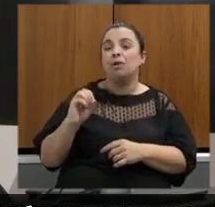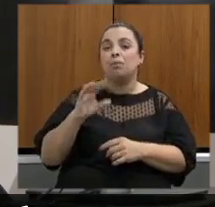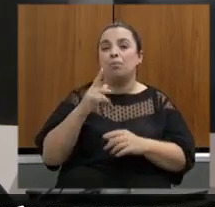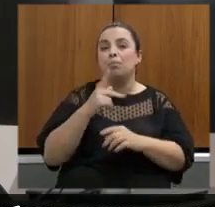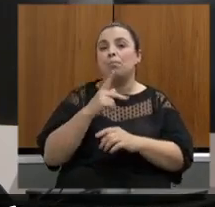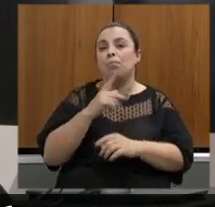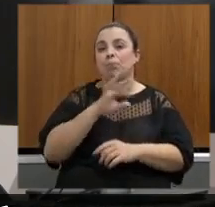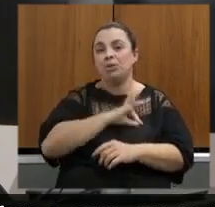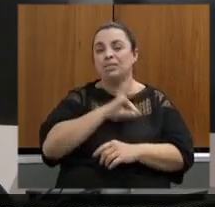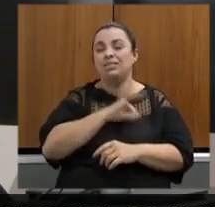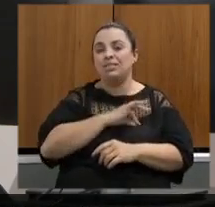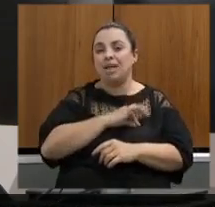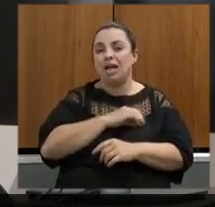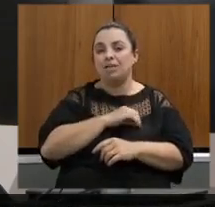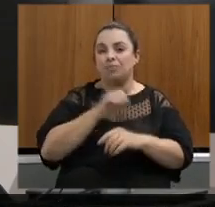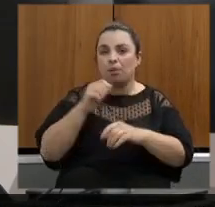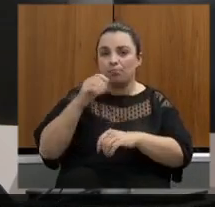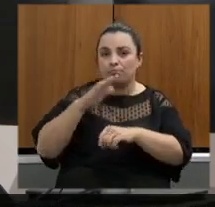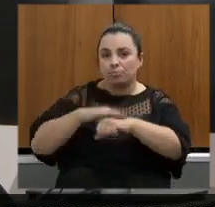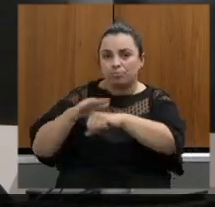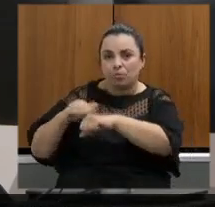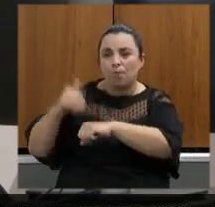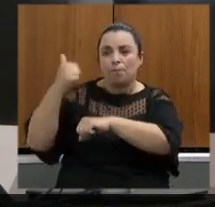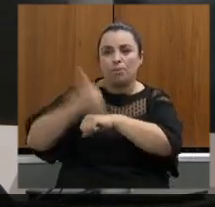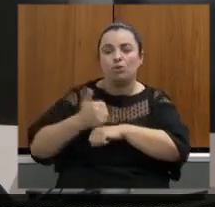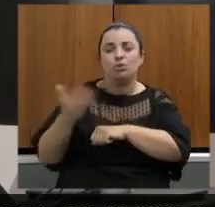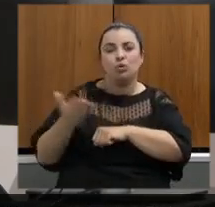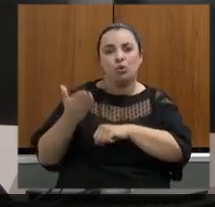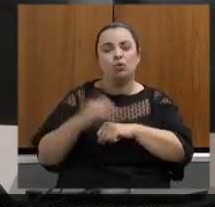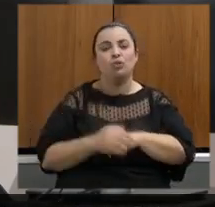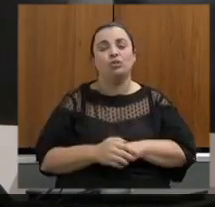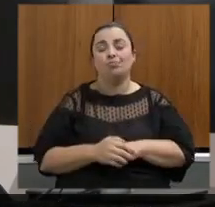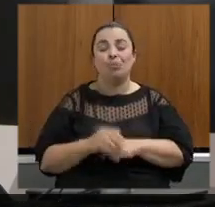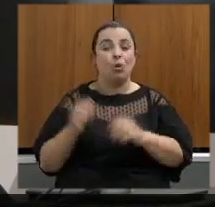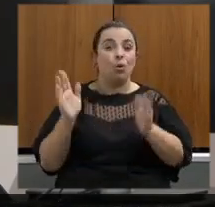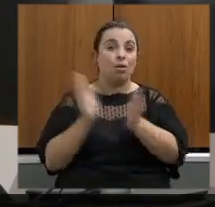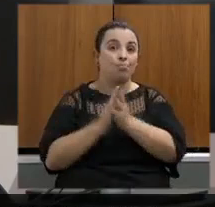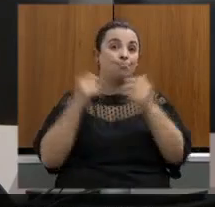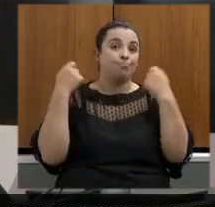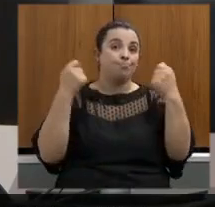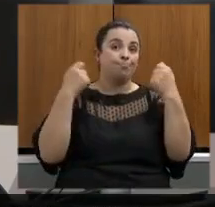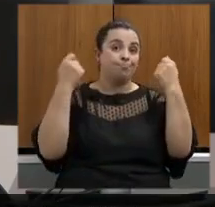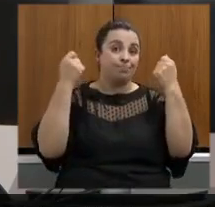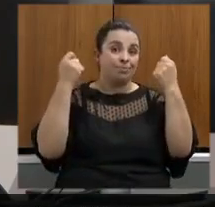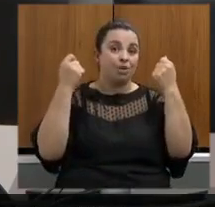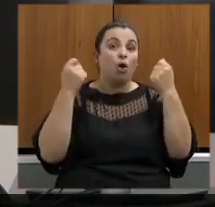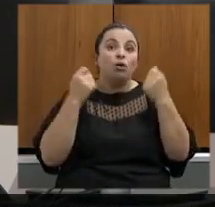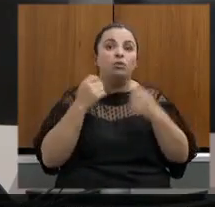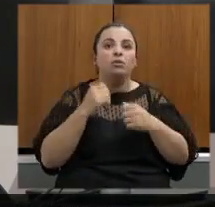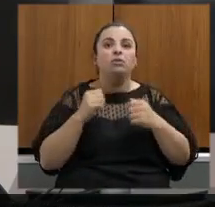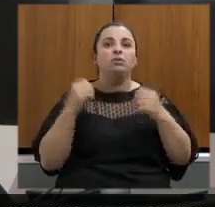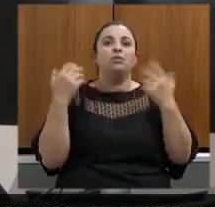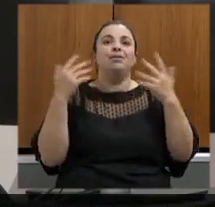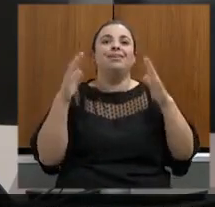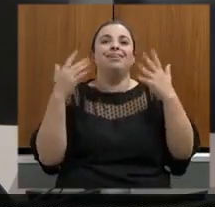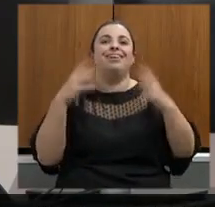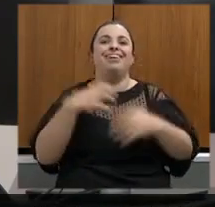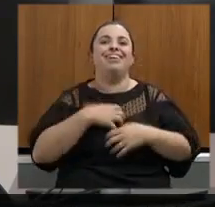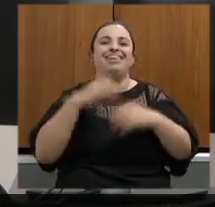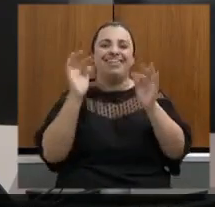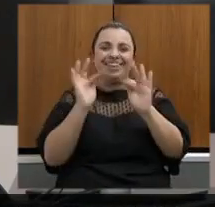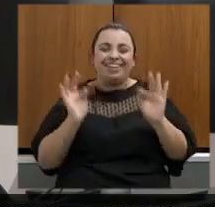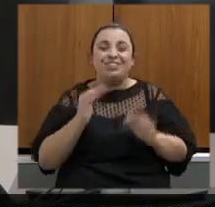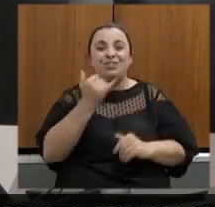né sensacional não é parabéns a gente fica muito feliz e eu queria também